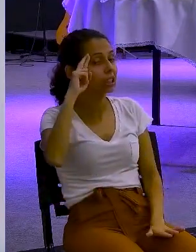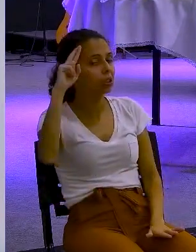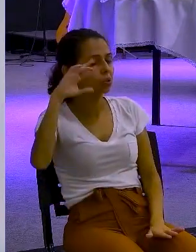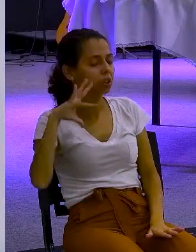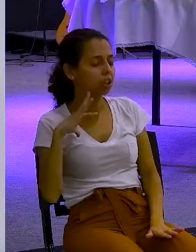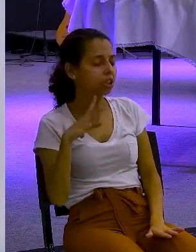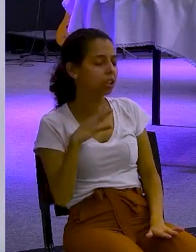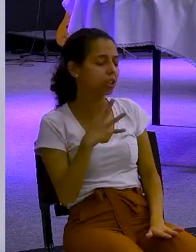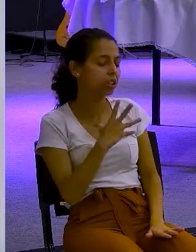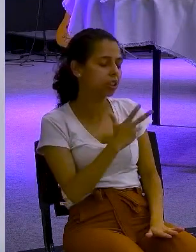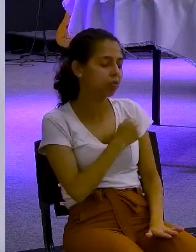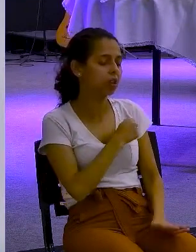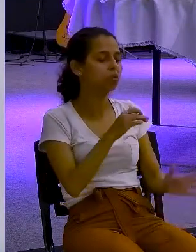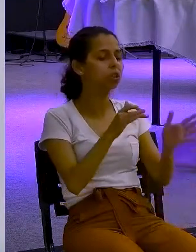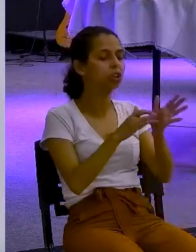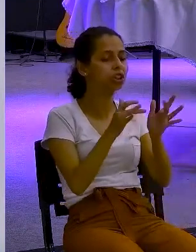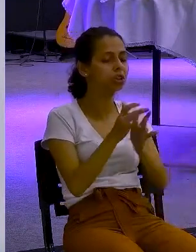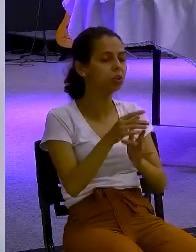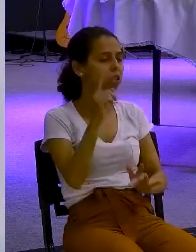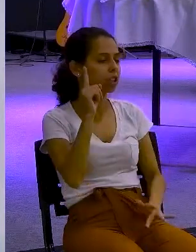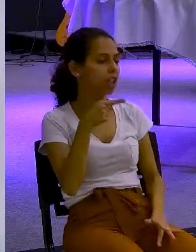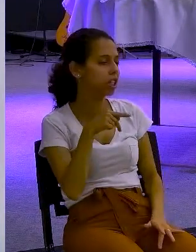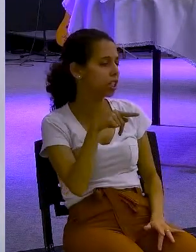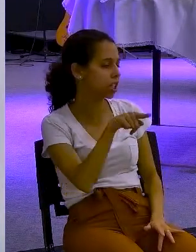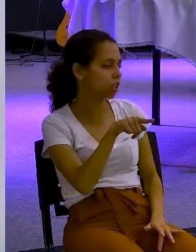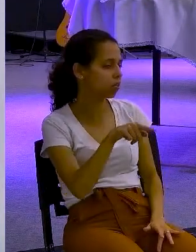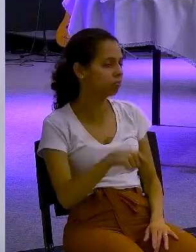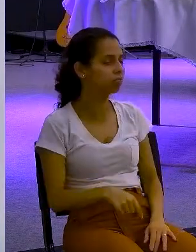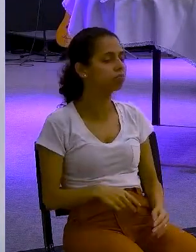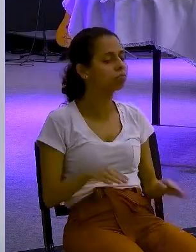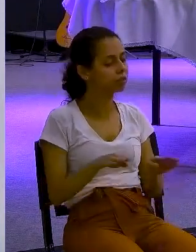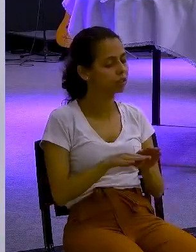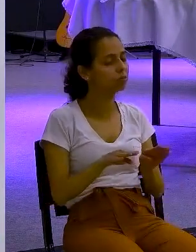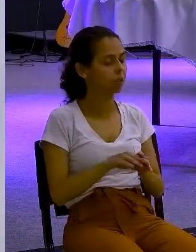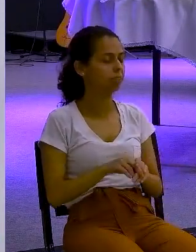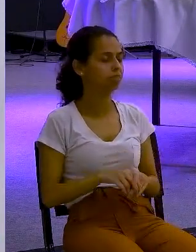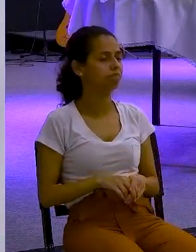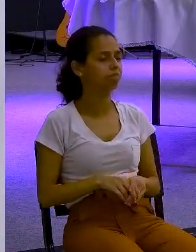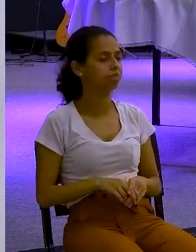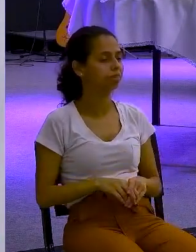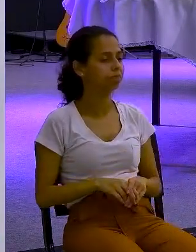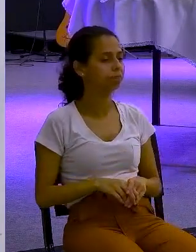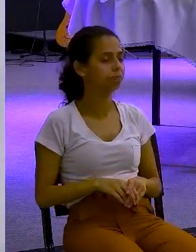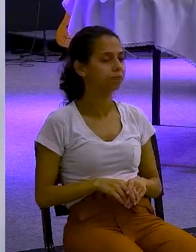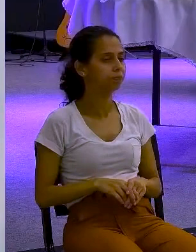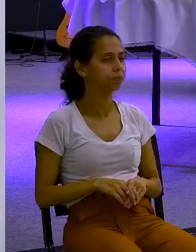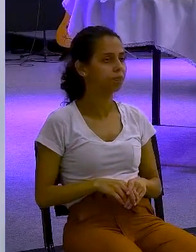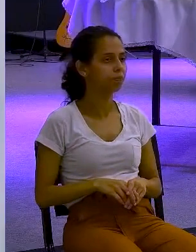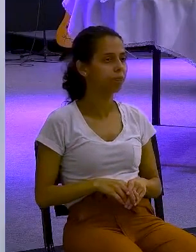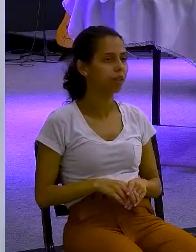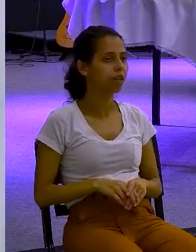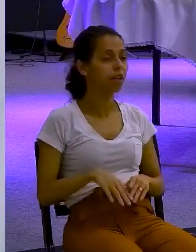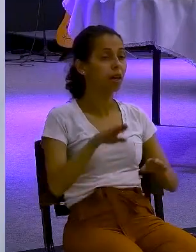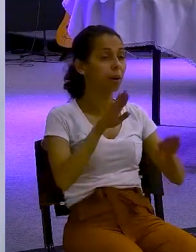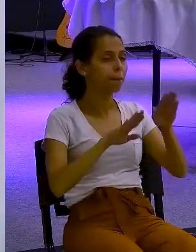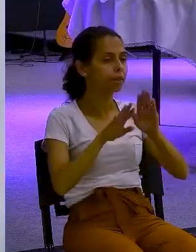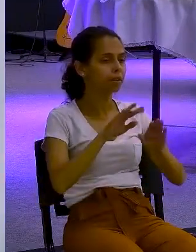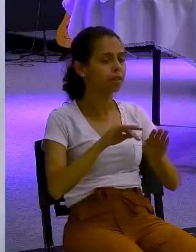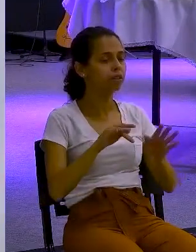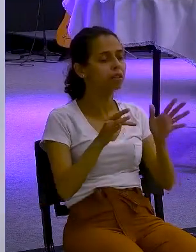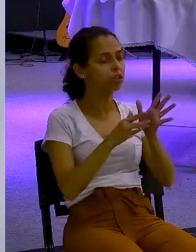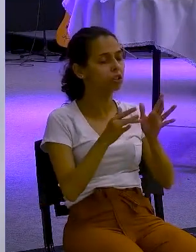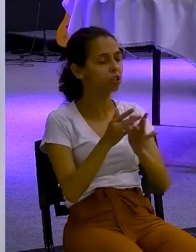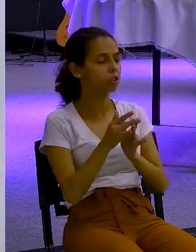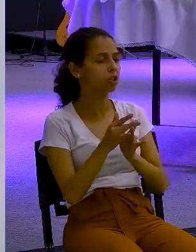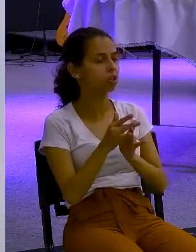vida. A presença de Jesus é a confirmação do milagre, a presença de Jesus traz a manifestação do Espírito, a presença de